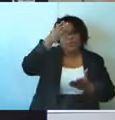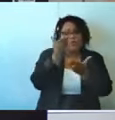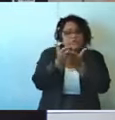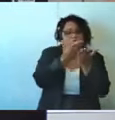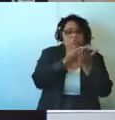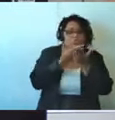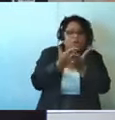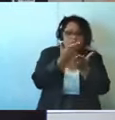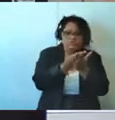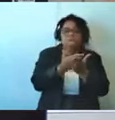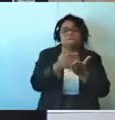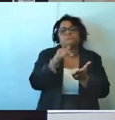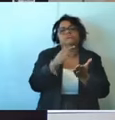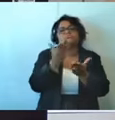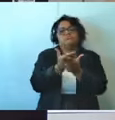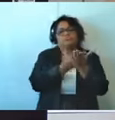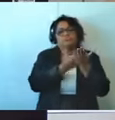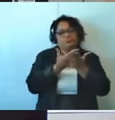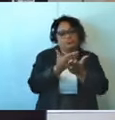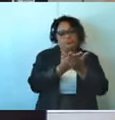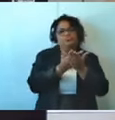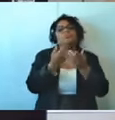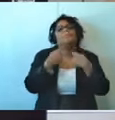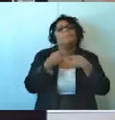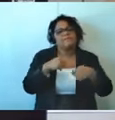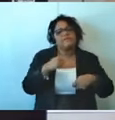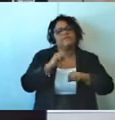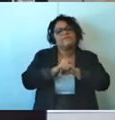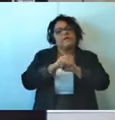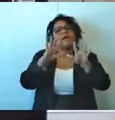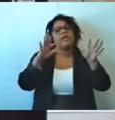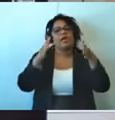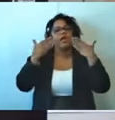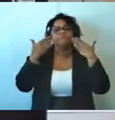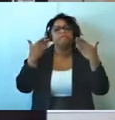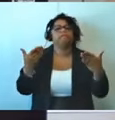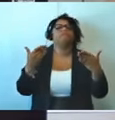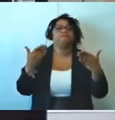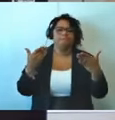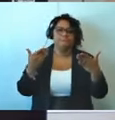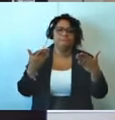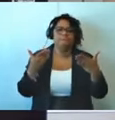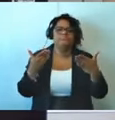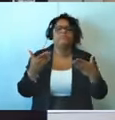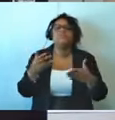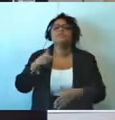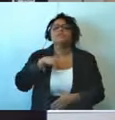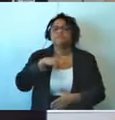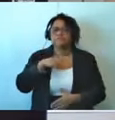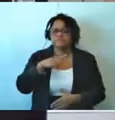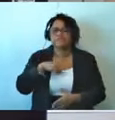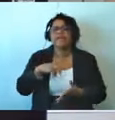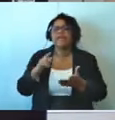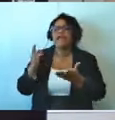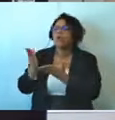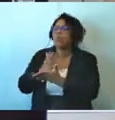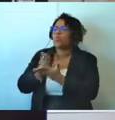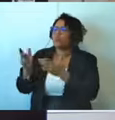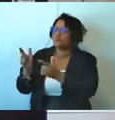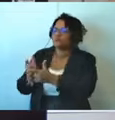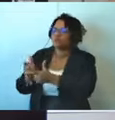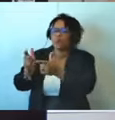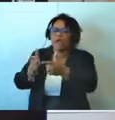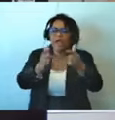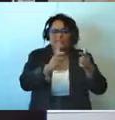estudos fiquem um pouco mais públicos. Nós sabemos que existem pontos de estrangulamento na nossa cidade e que são difíceis de